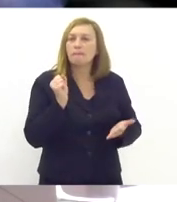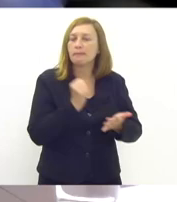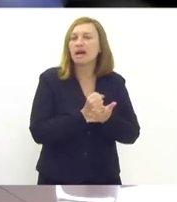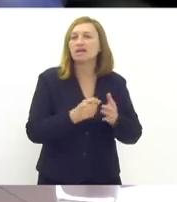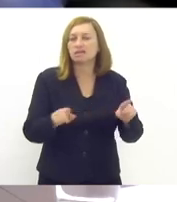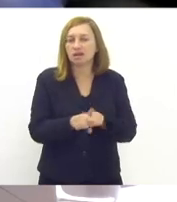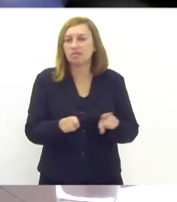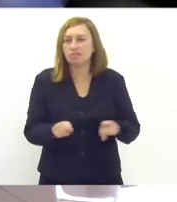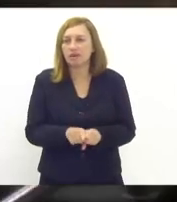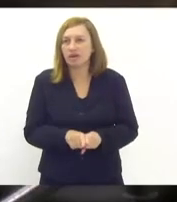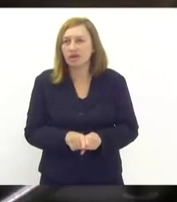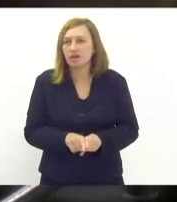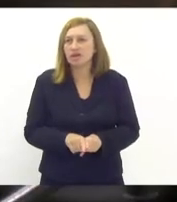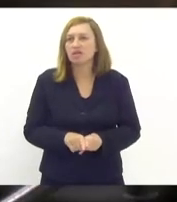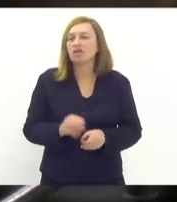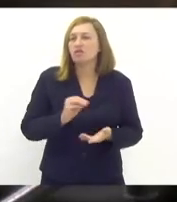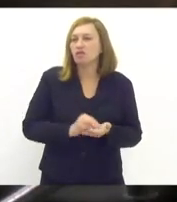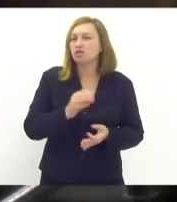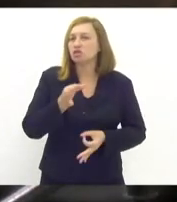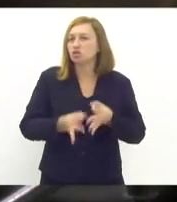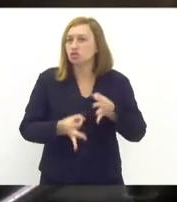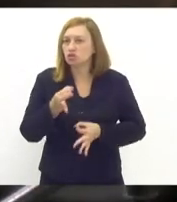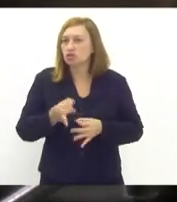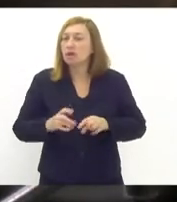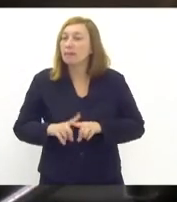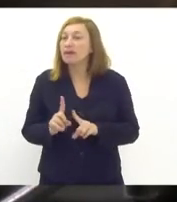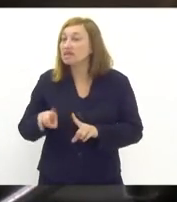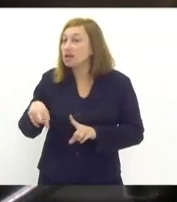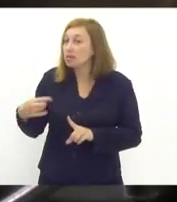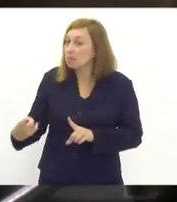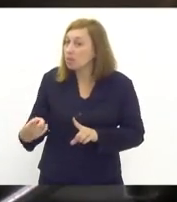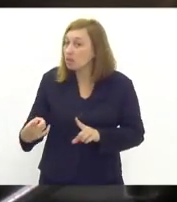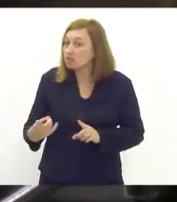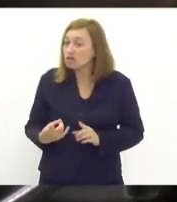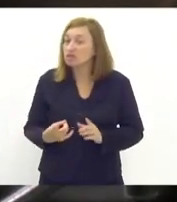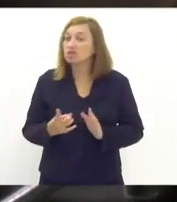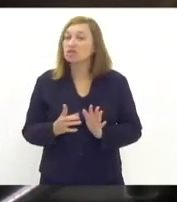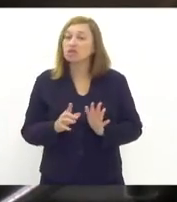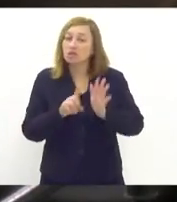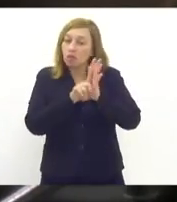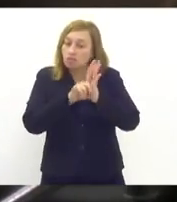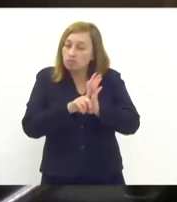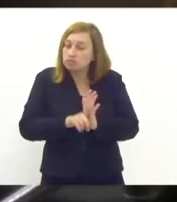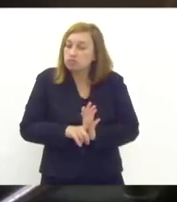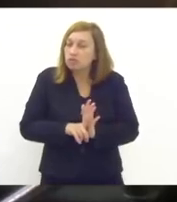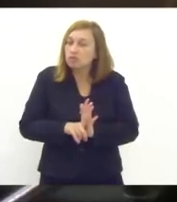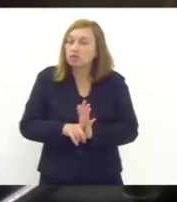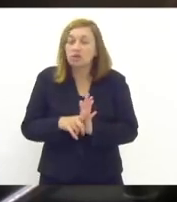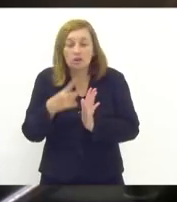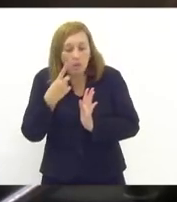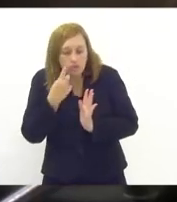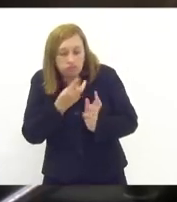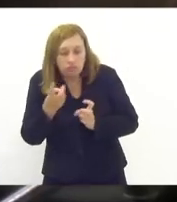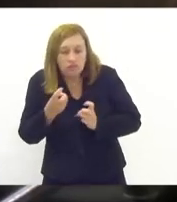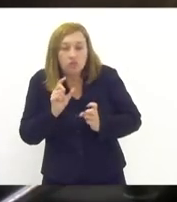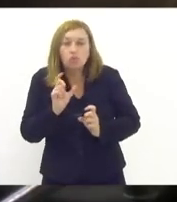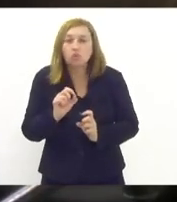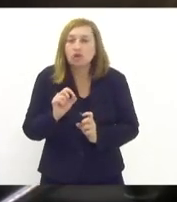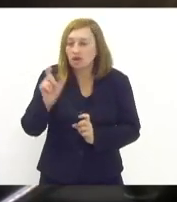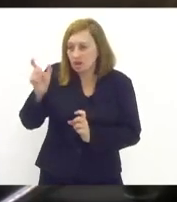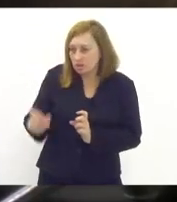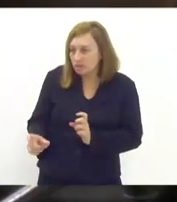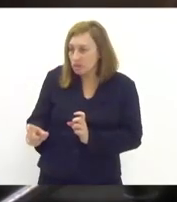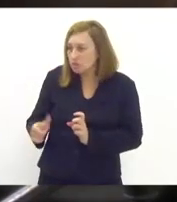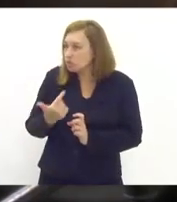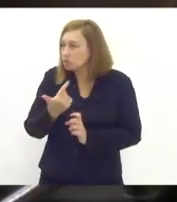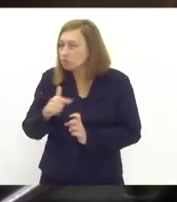ó, cometeu-se uma injustiça, mas depois chegamos aqui a uma verificação e verificamos que essa pessoa é